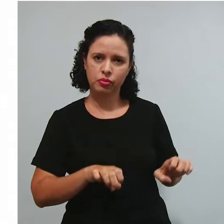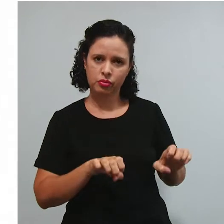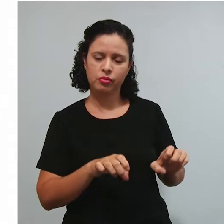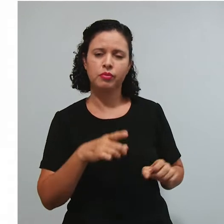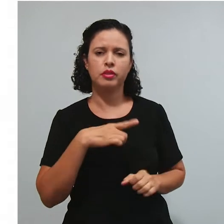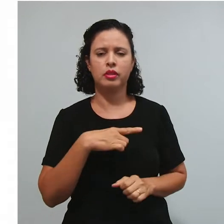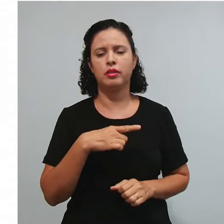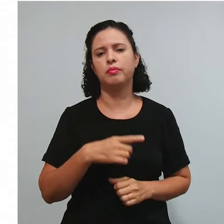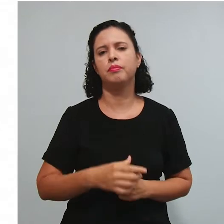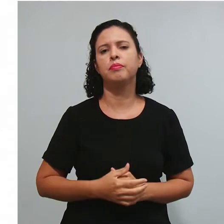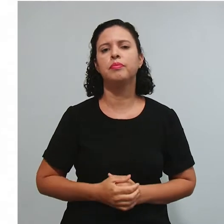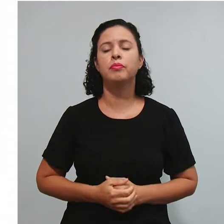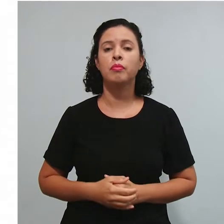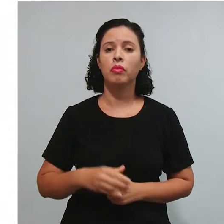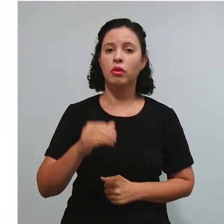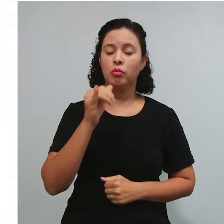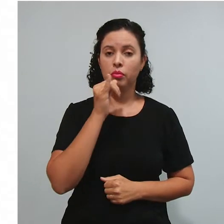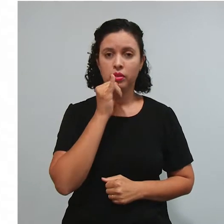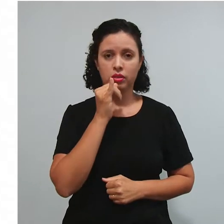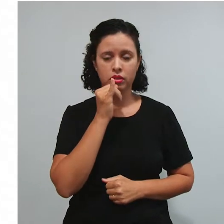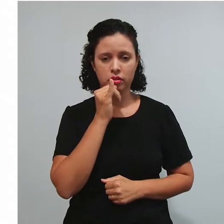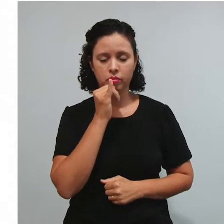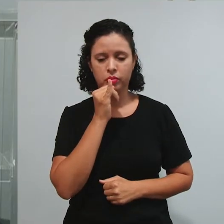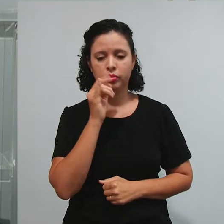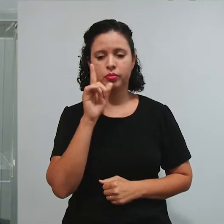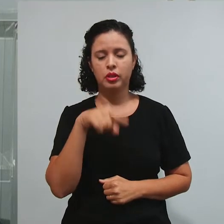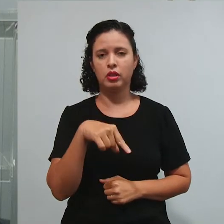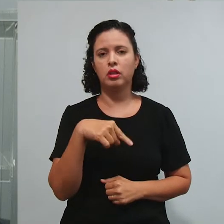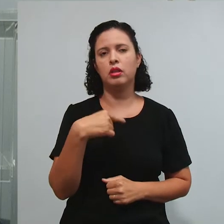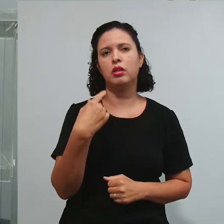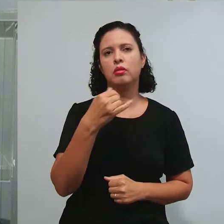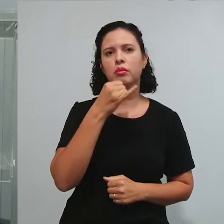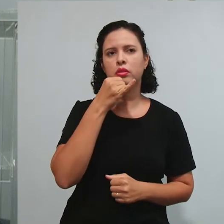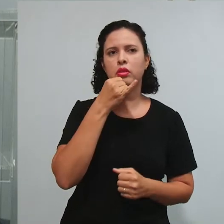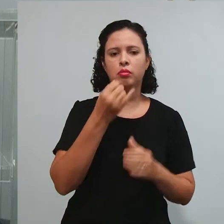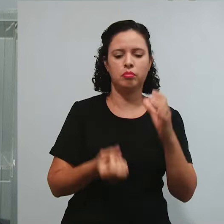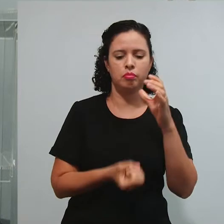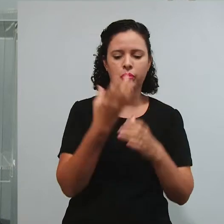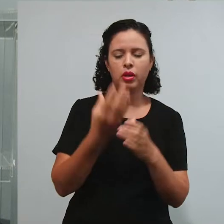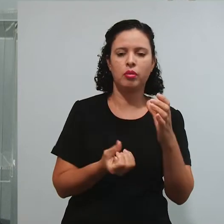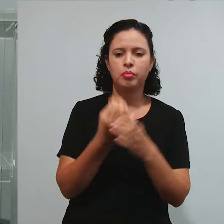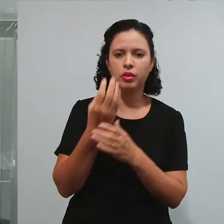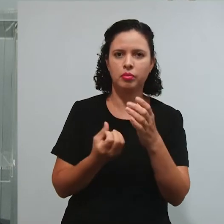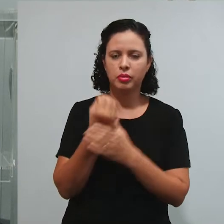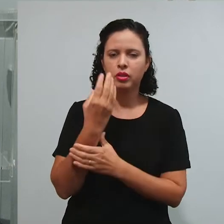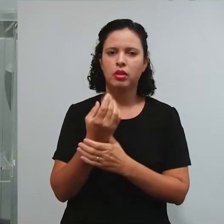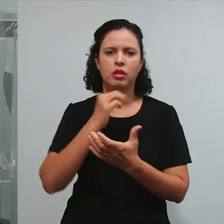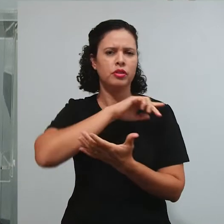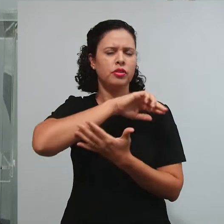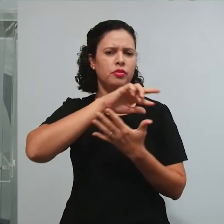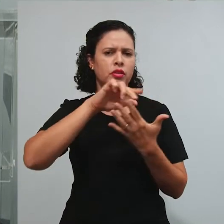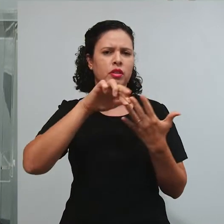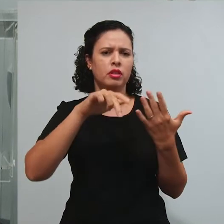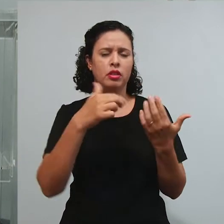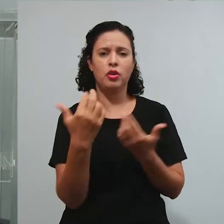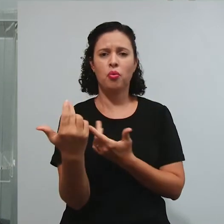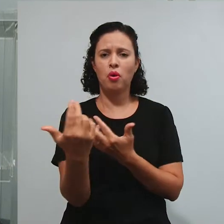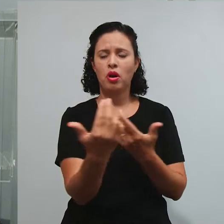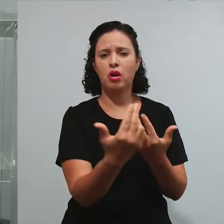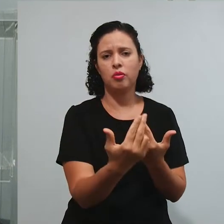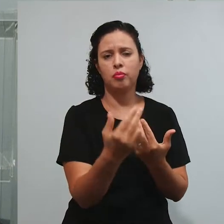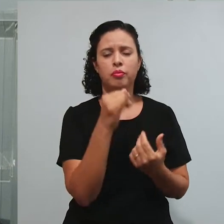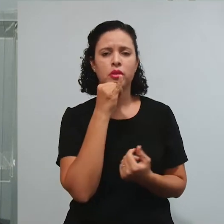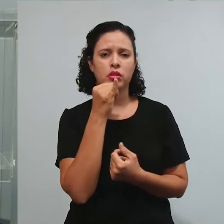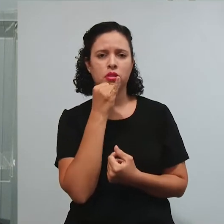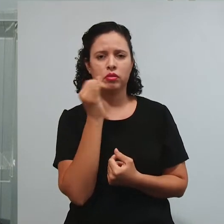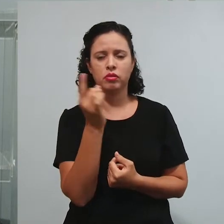né? Por exemplo, produção em linha, foi quando a gente começou a ouvir falar sobre